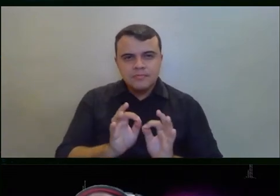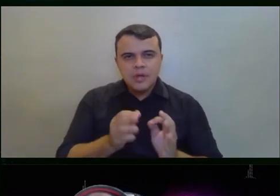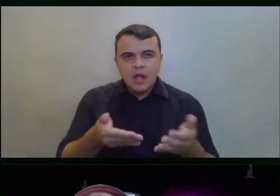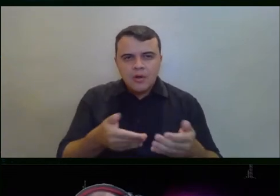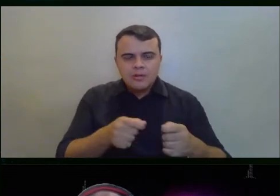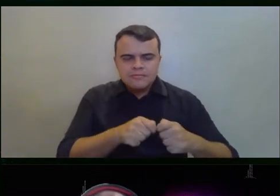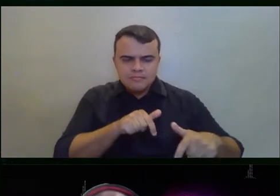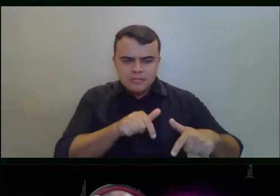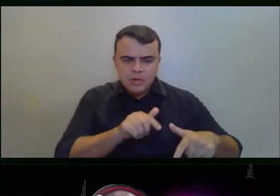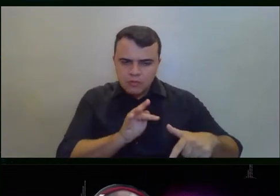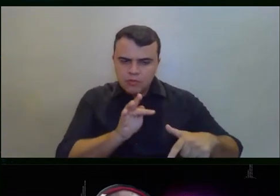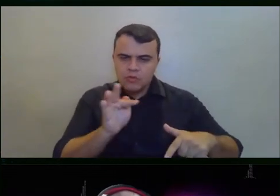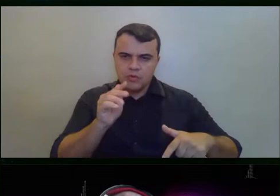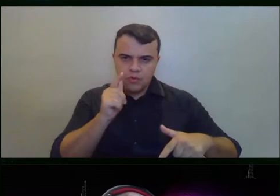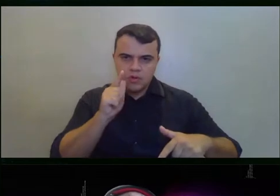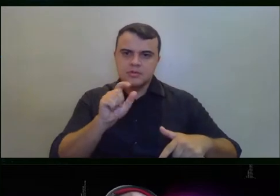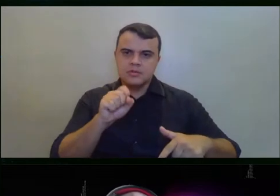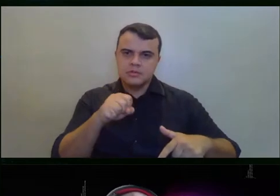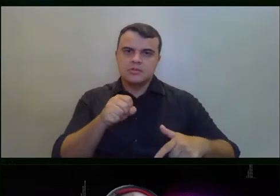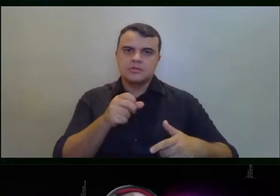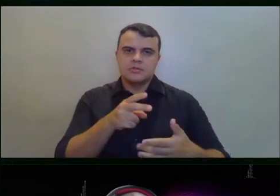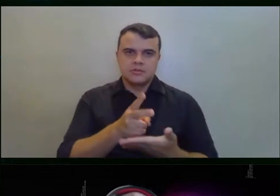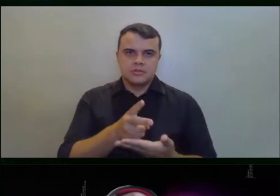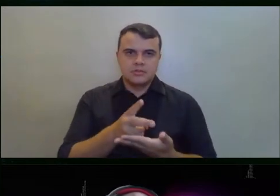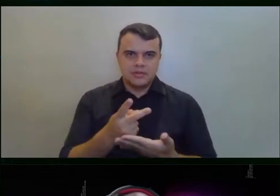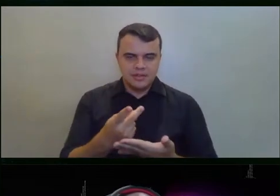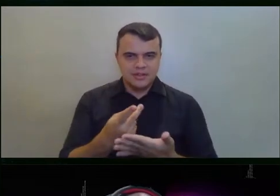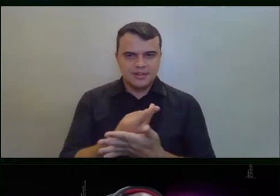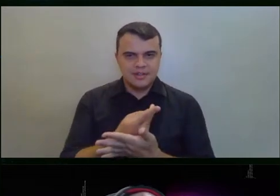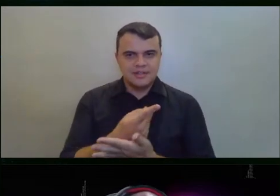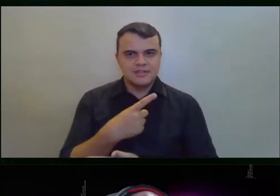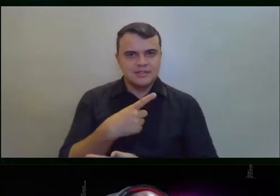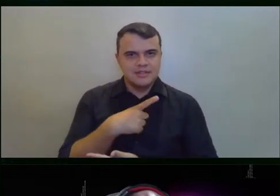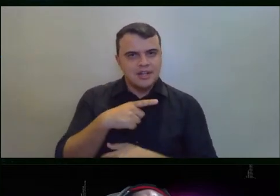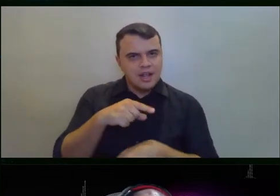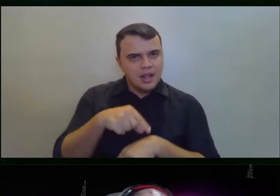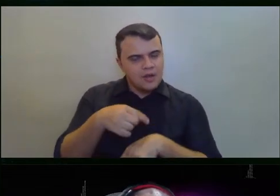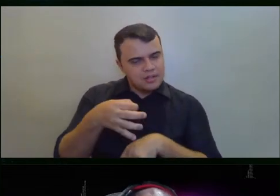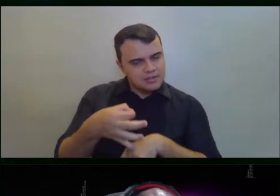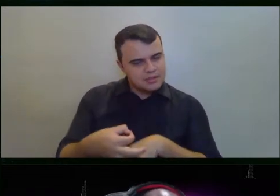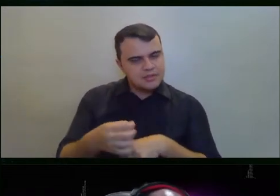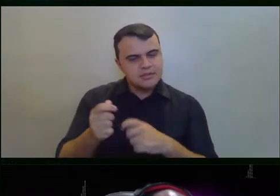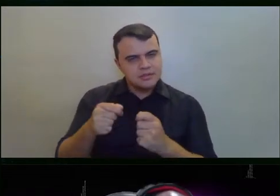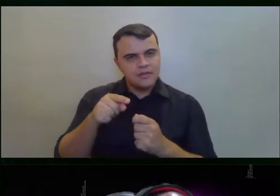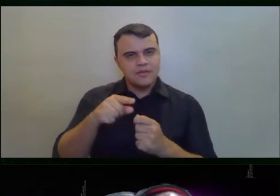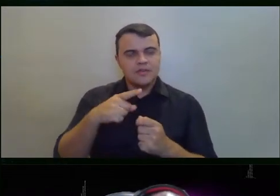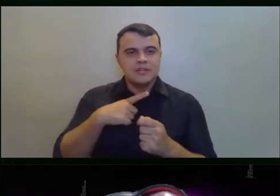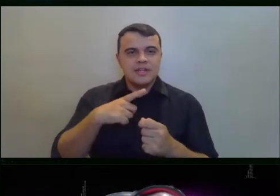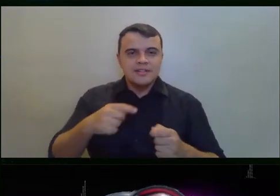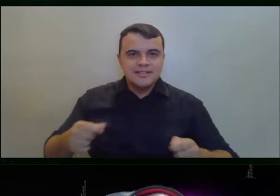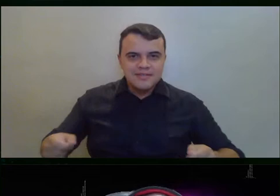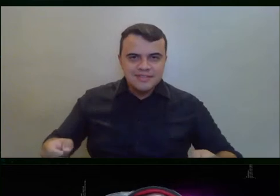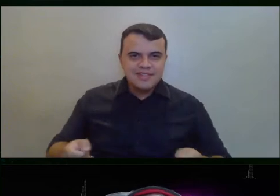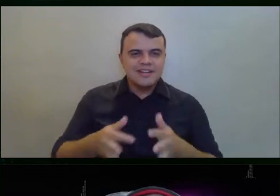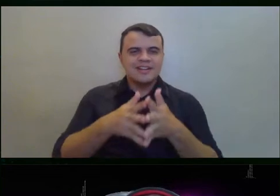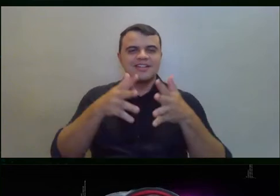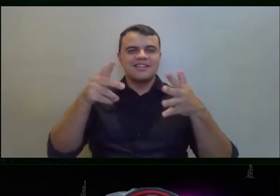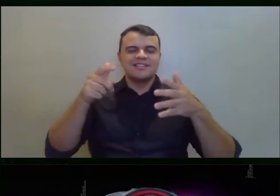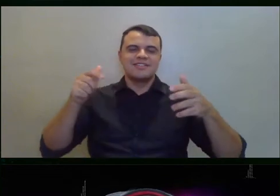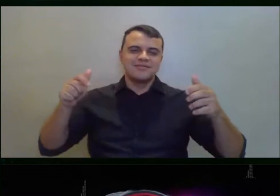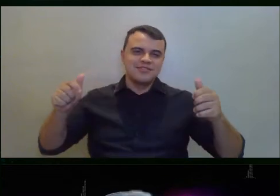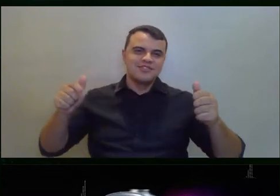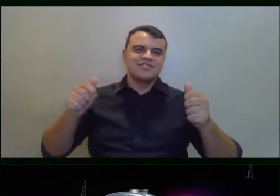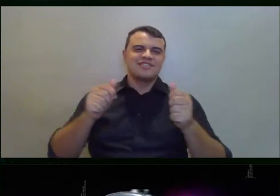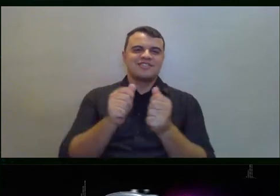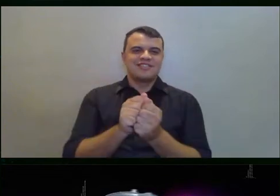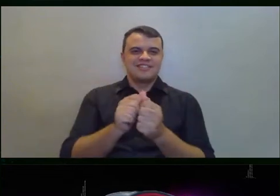planta porque você vai colher e as coisas acontecem na hora certa porque você é uma pessoa maravilhosa tamo junto eu